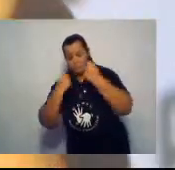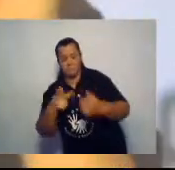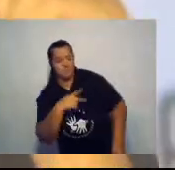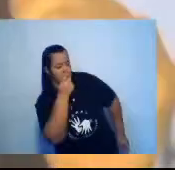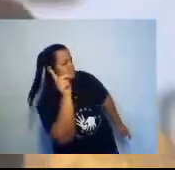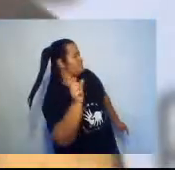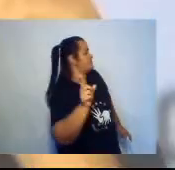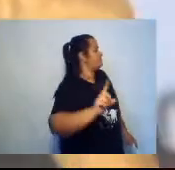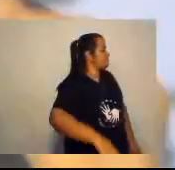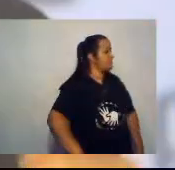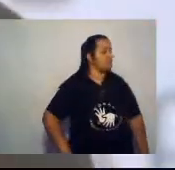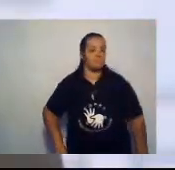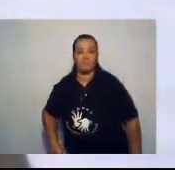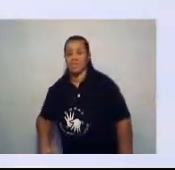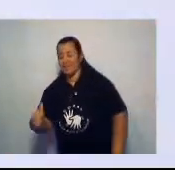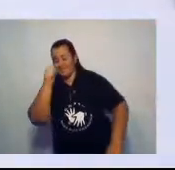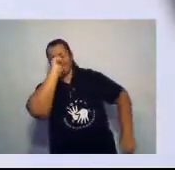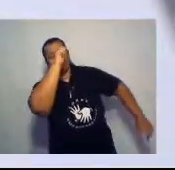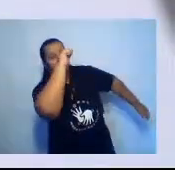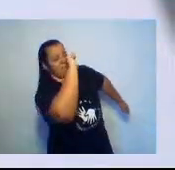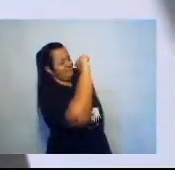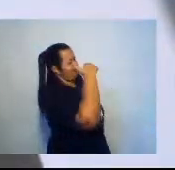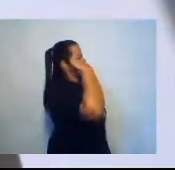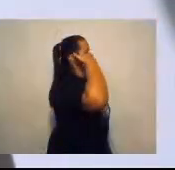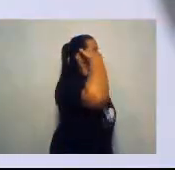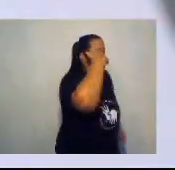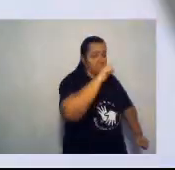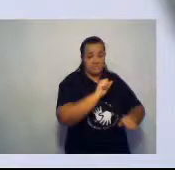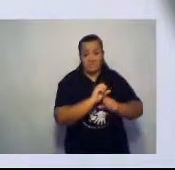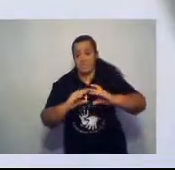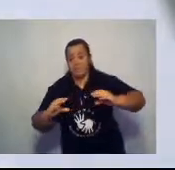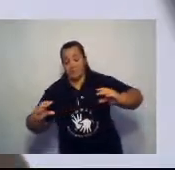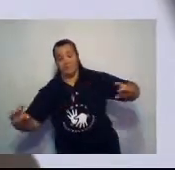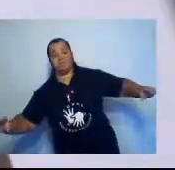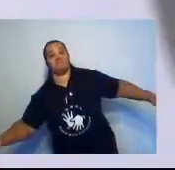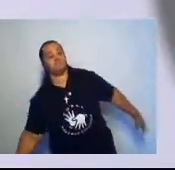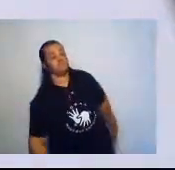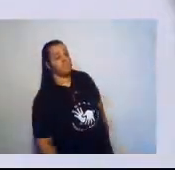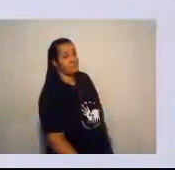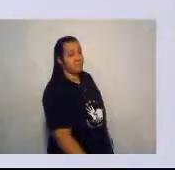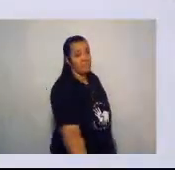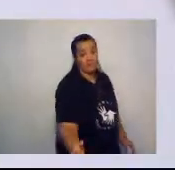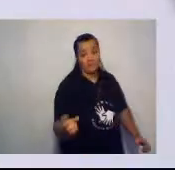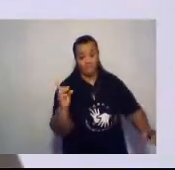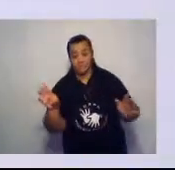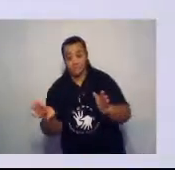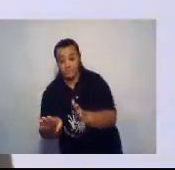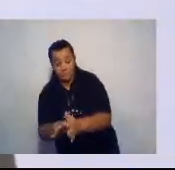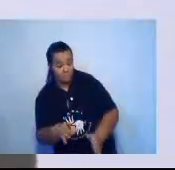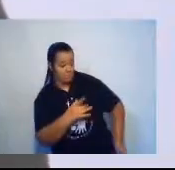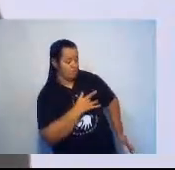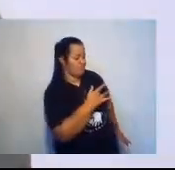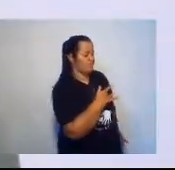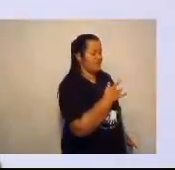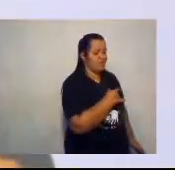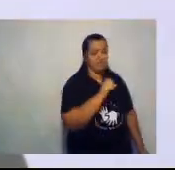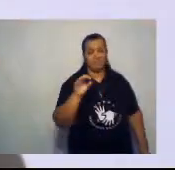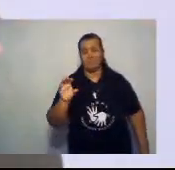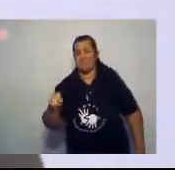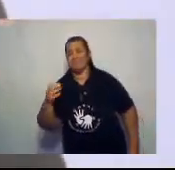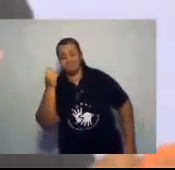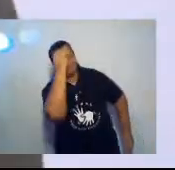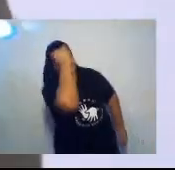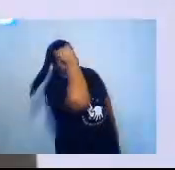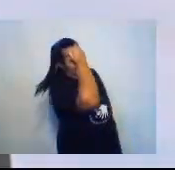Faltou coragem pra dizer que não. Bebi, liguei, parei no seu colchão. Chegou apaixonado e